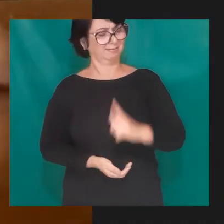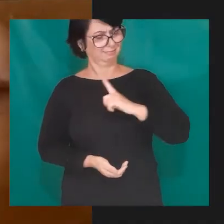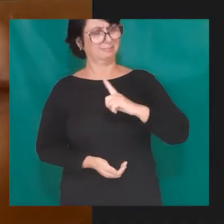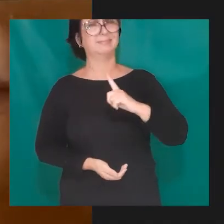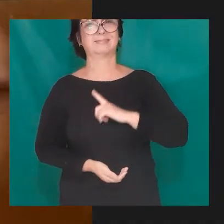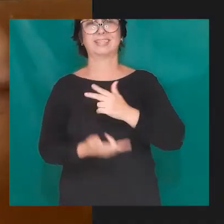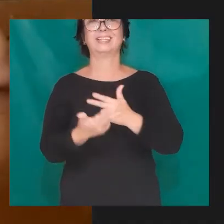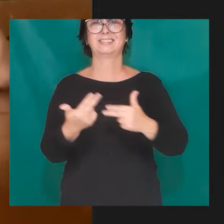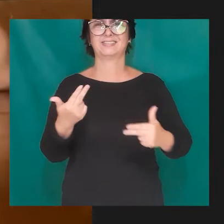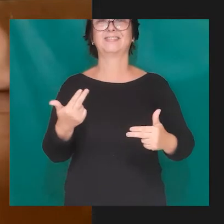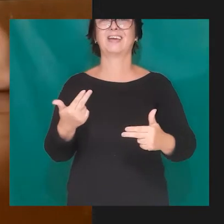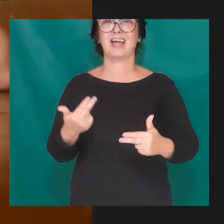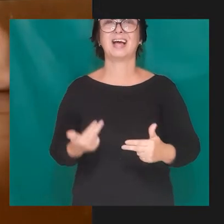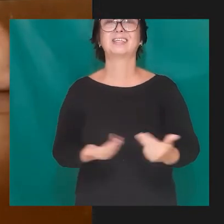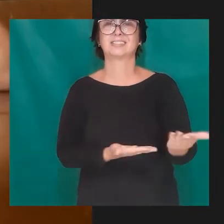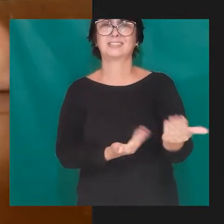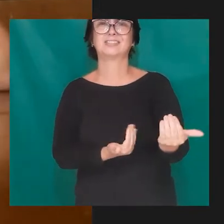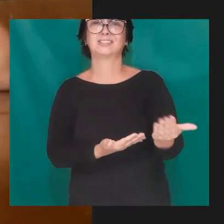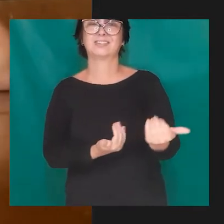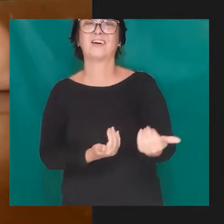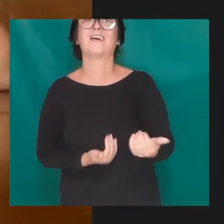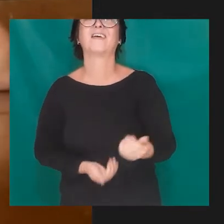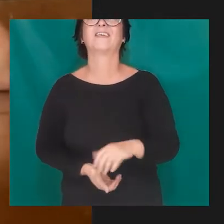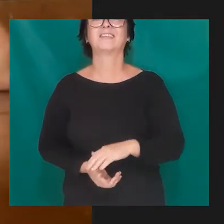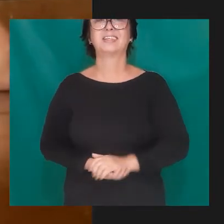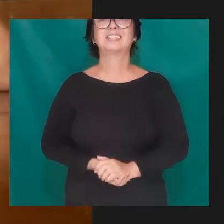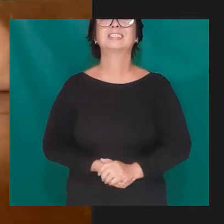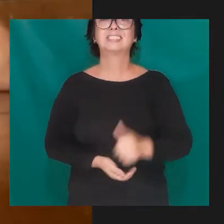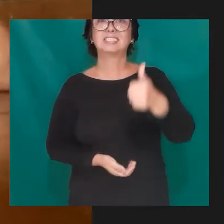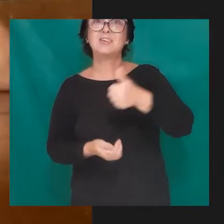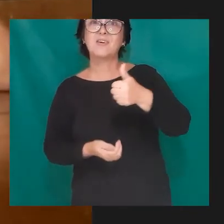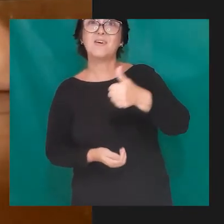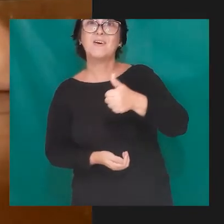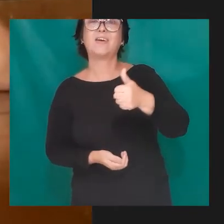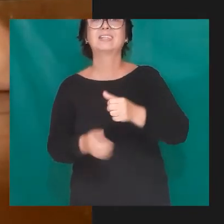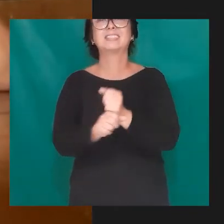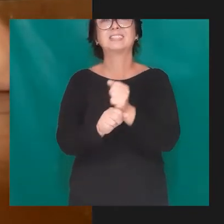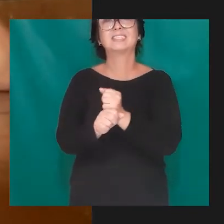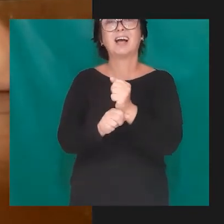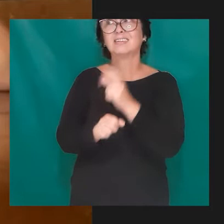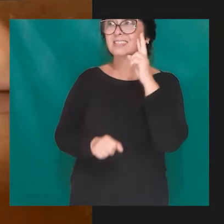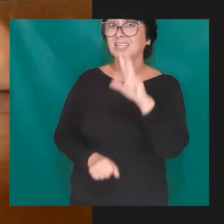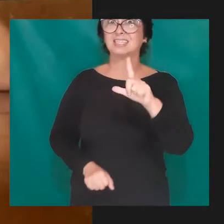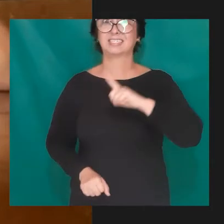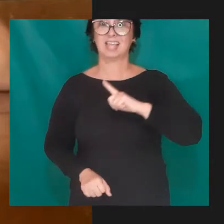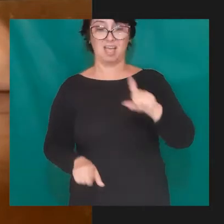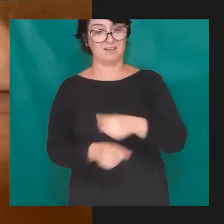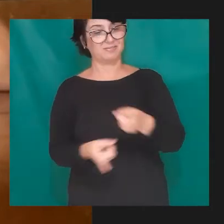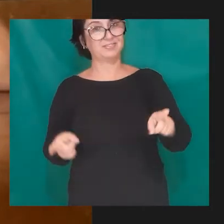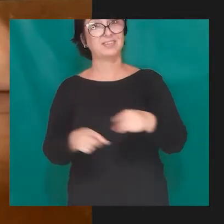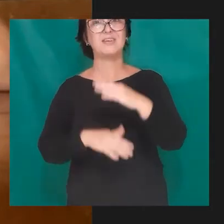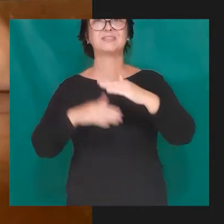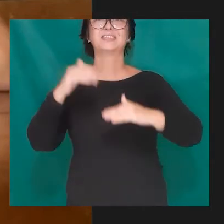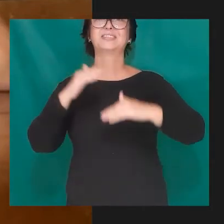que saíram da fábrica, o projeto tem 11 anos e tem já diversos que hoje tem a música